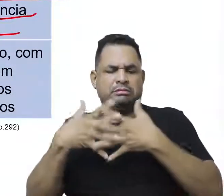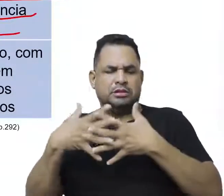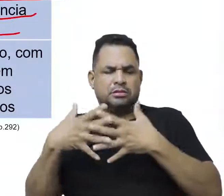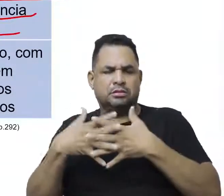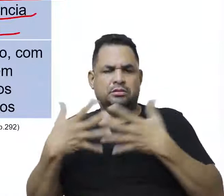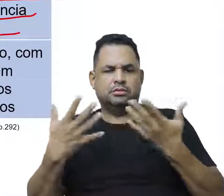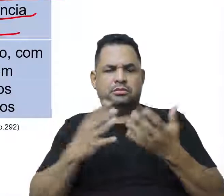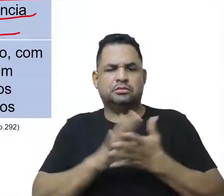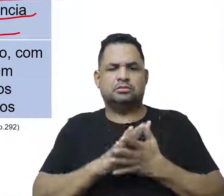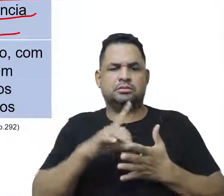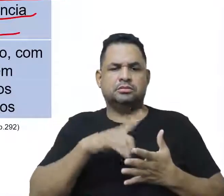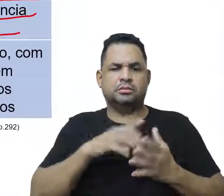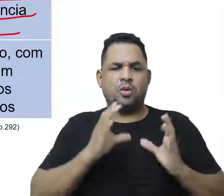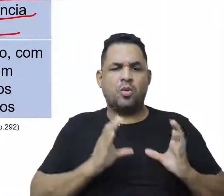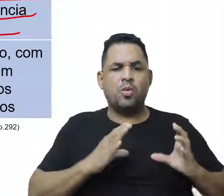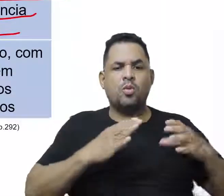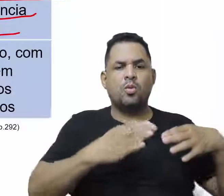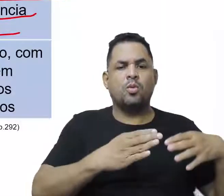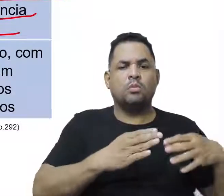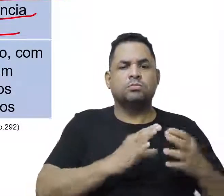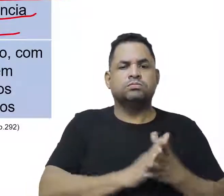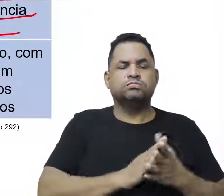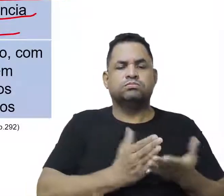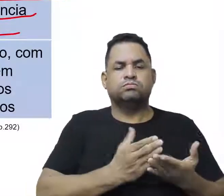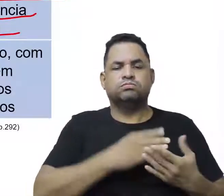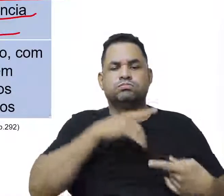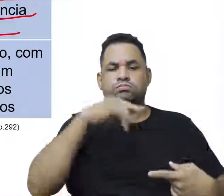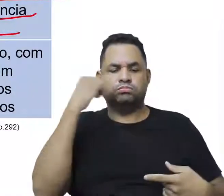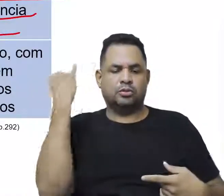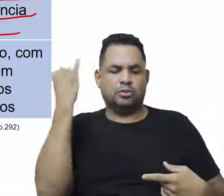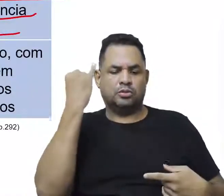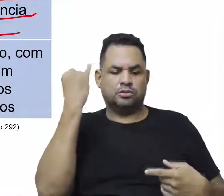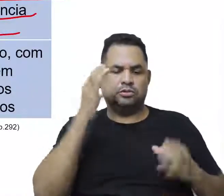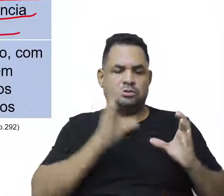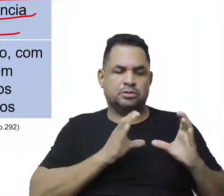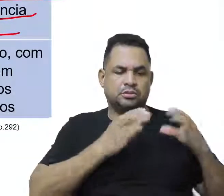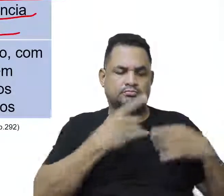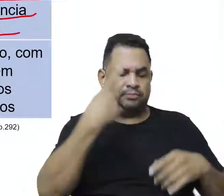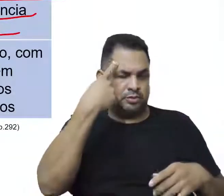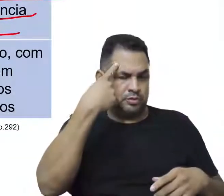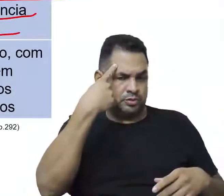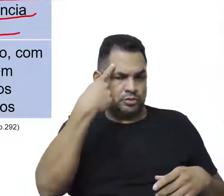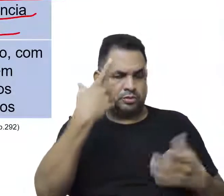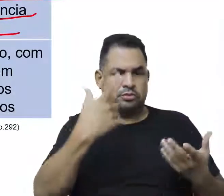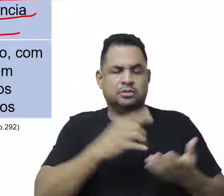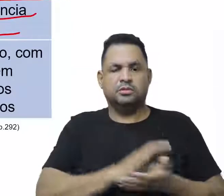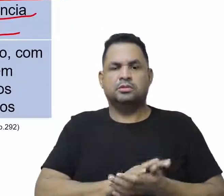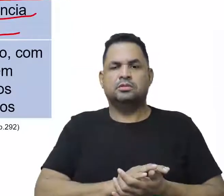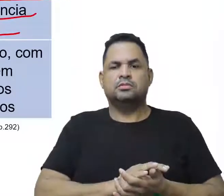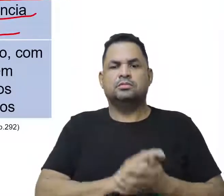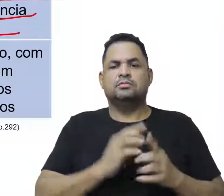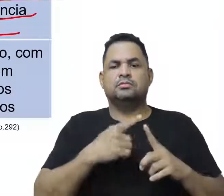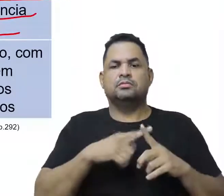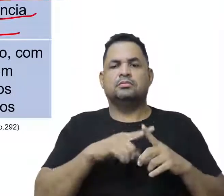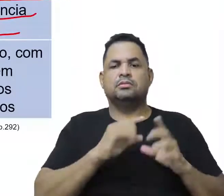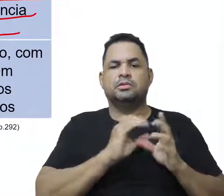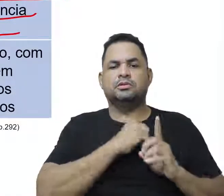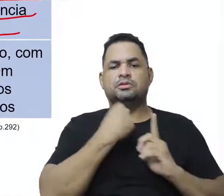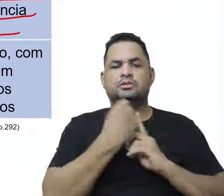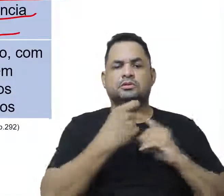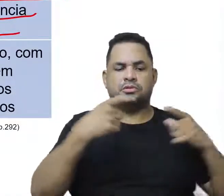a um coletivismo com ênfase no grupo né Pensa no grupo até porque são sociedades